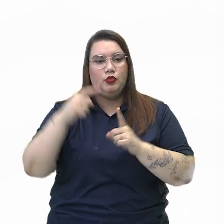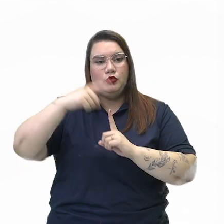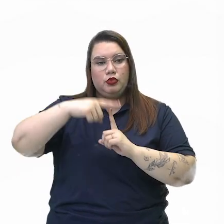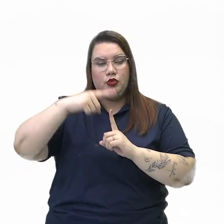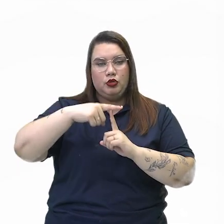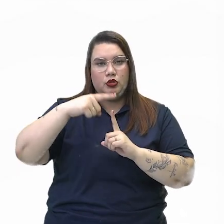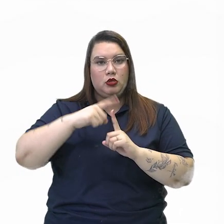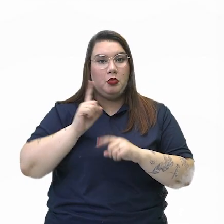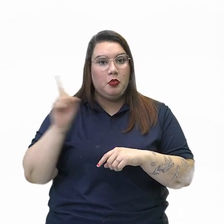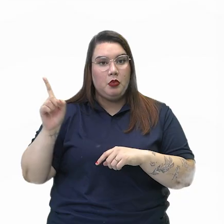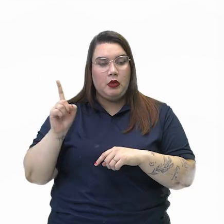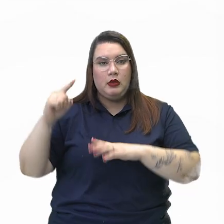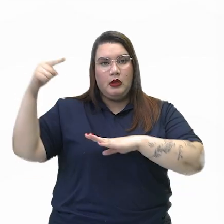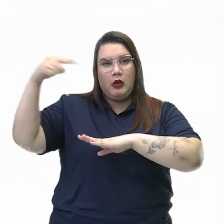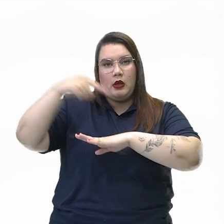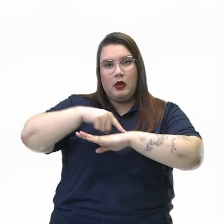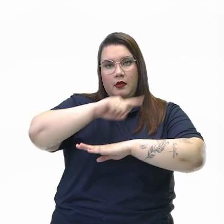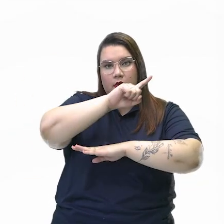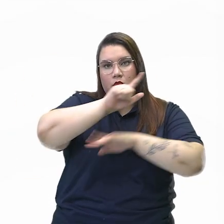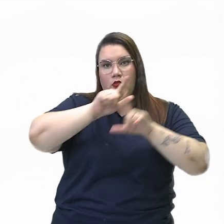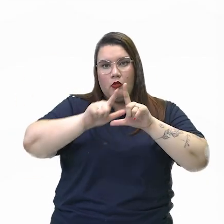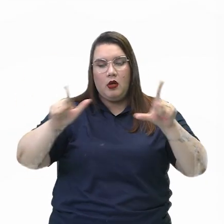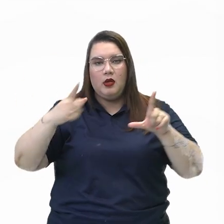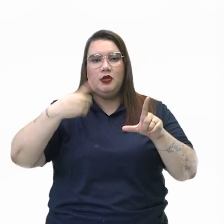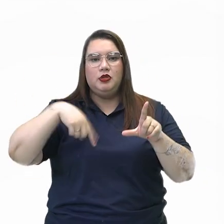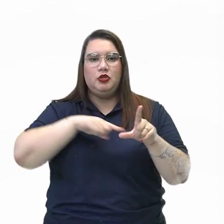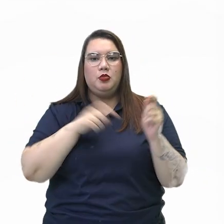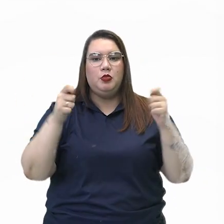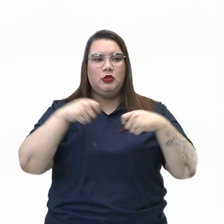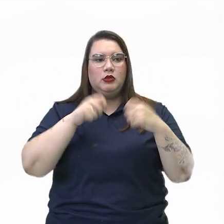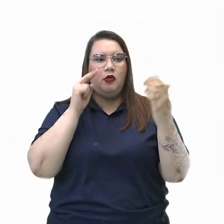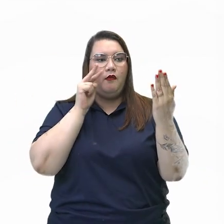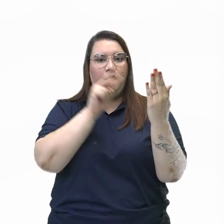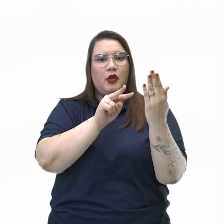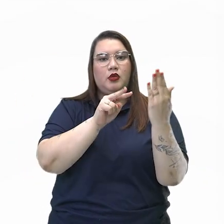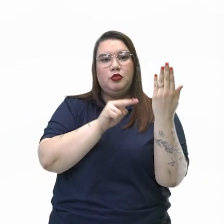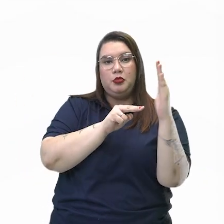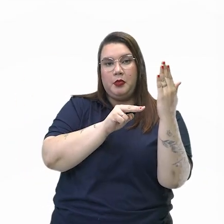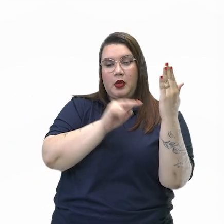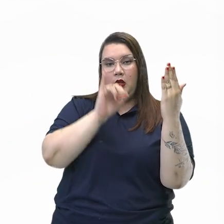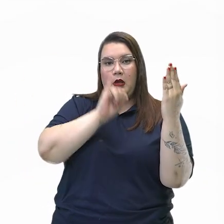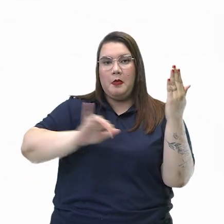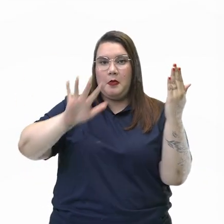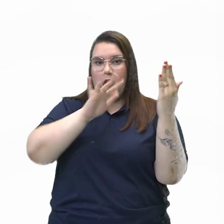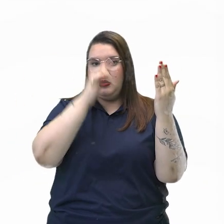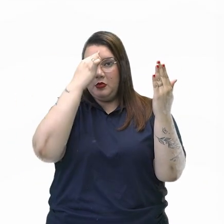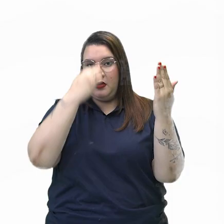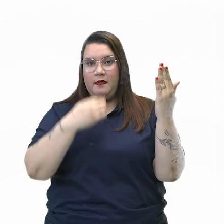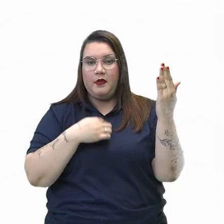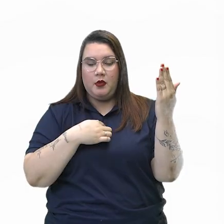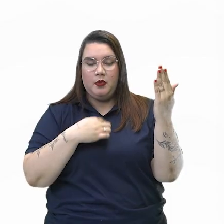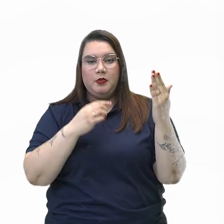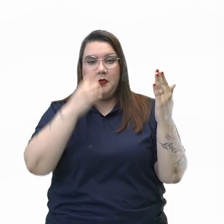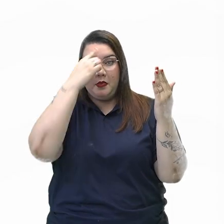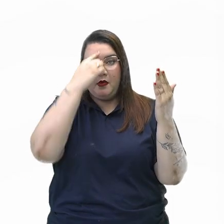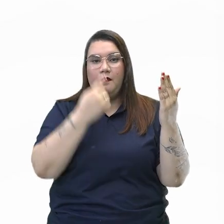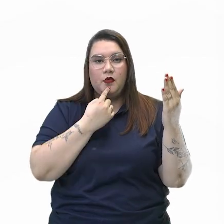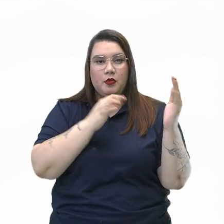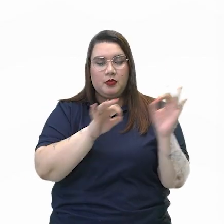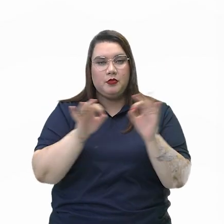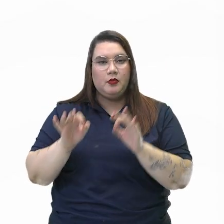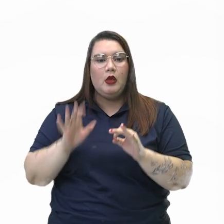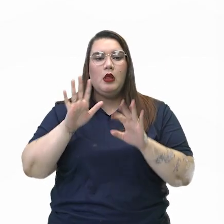gente consegue observar a nossa imagem nos espelhos. Nós também temos o outro tipo de reflexão,